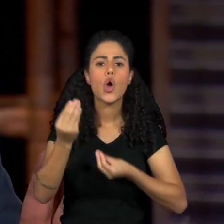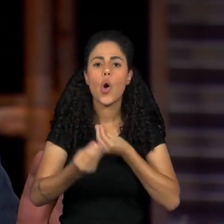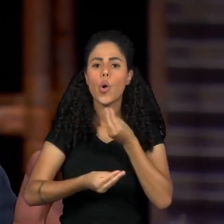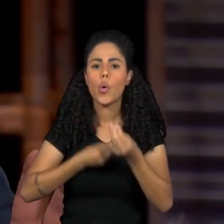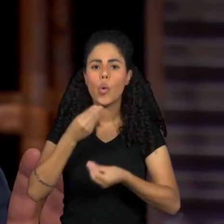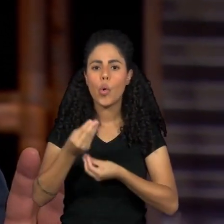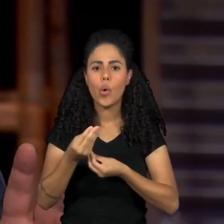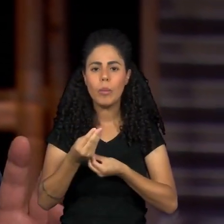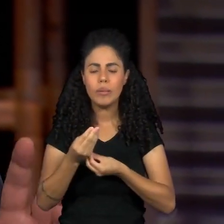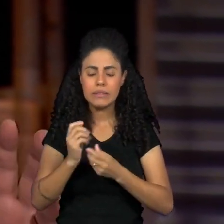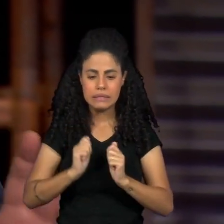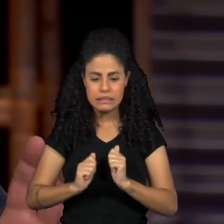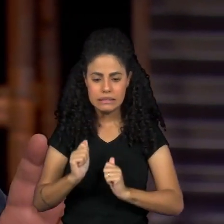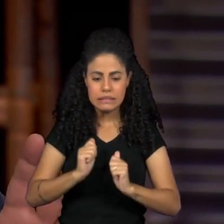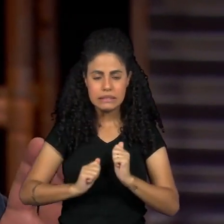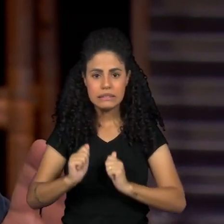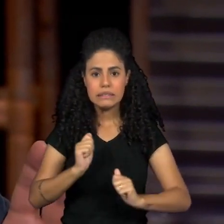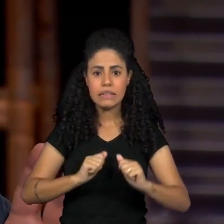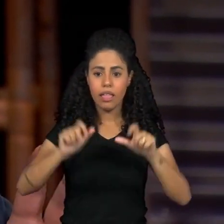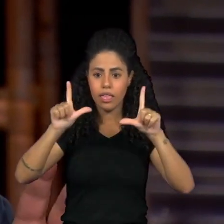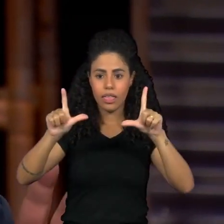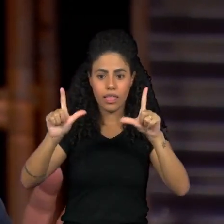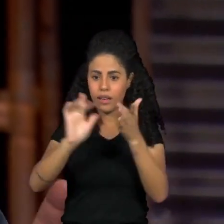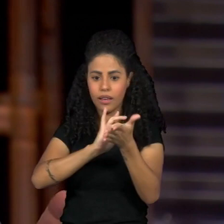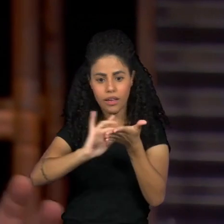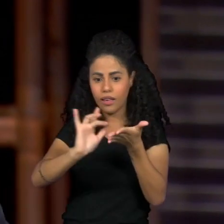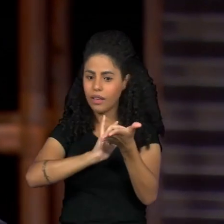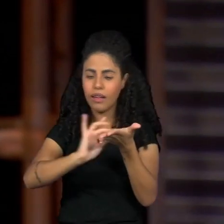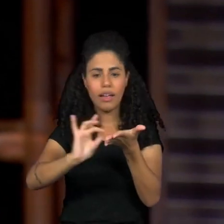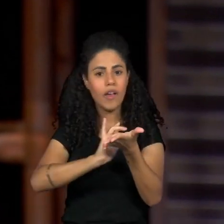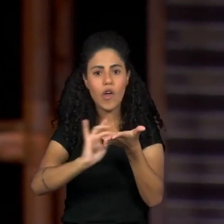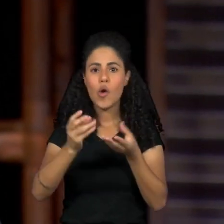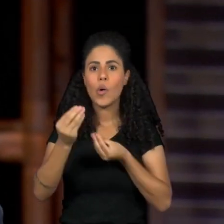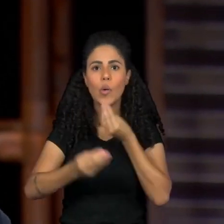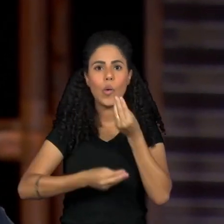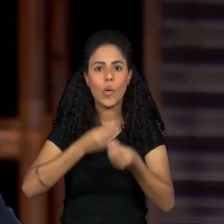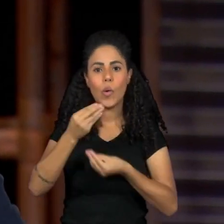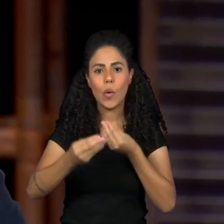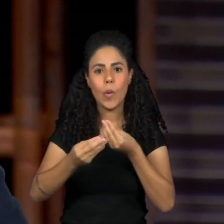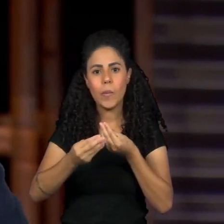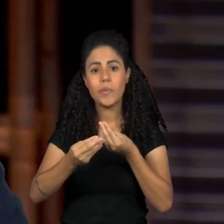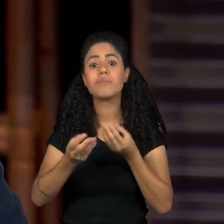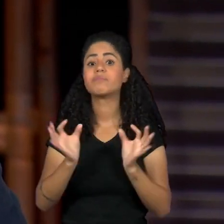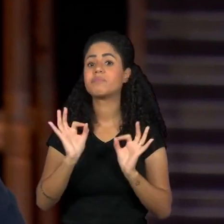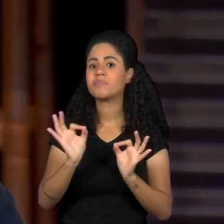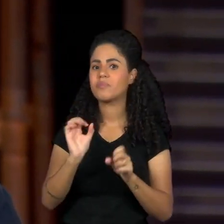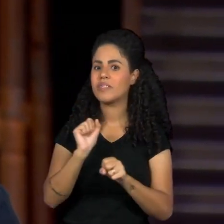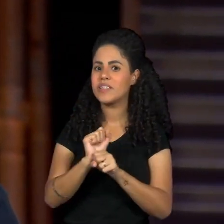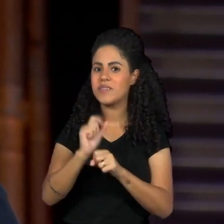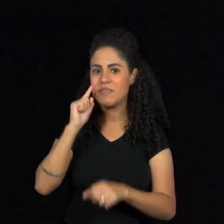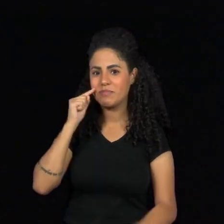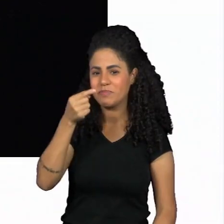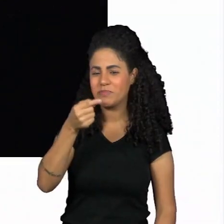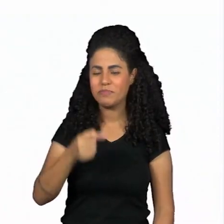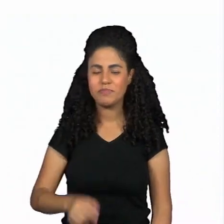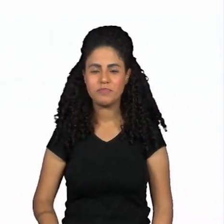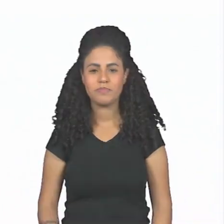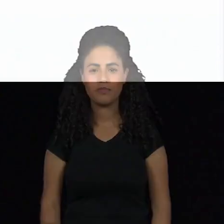nossa atenção num mundo cheio de telas como essa, né? Você não se perca aí, até loguinho.